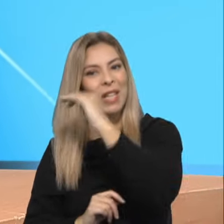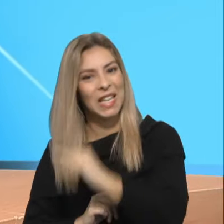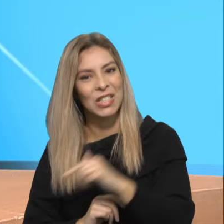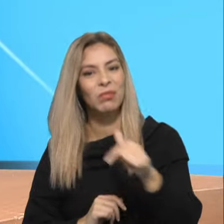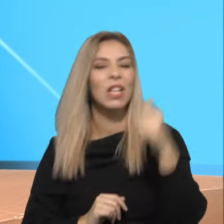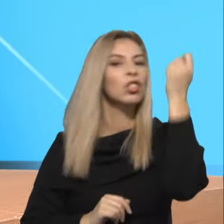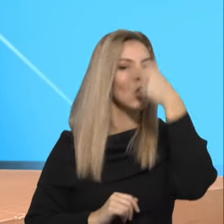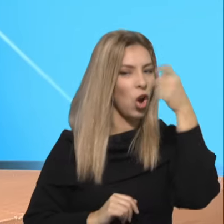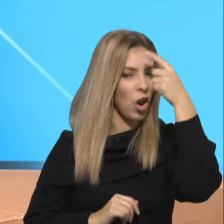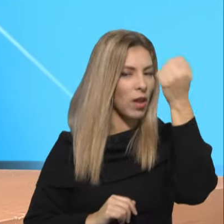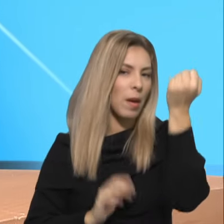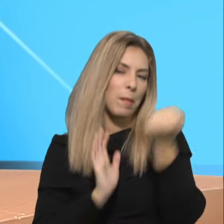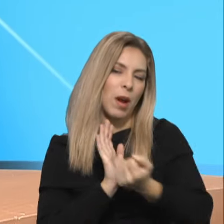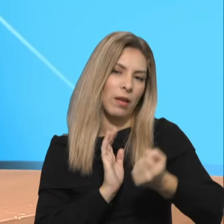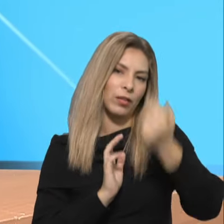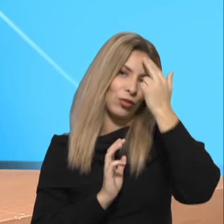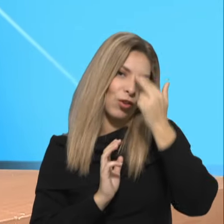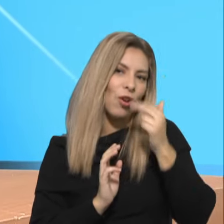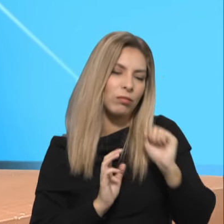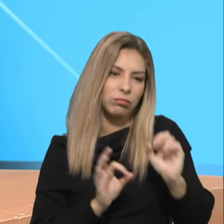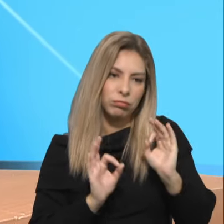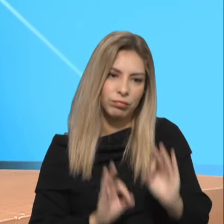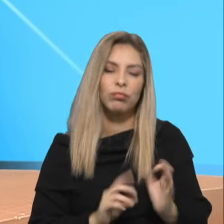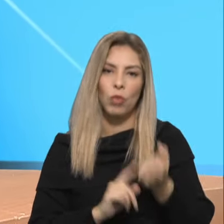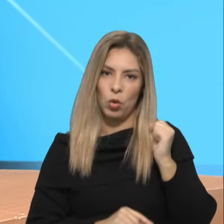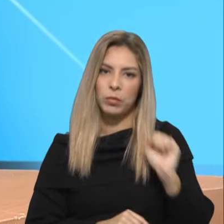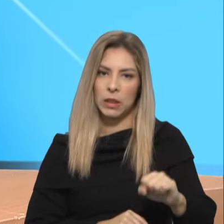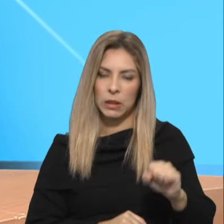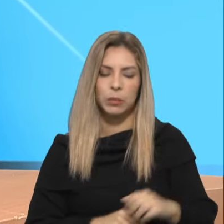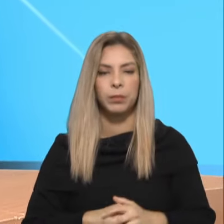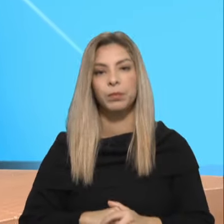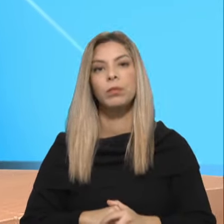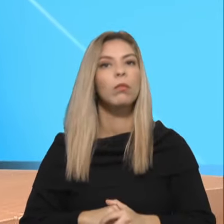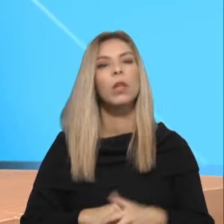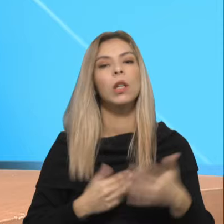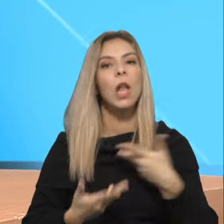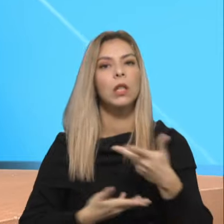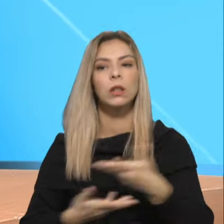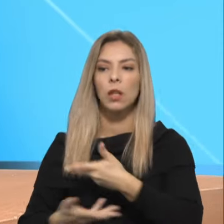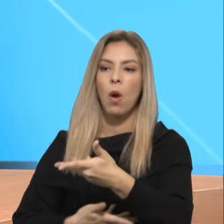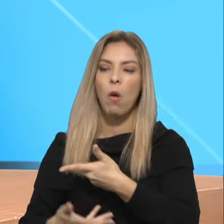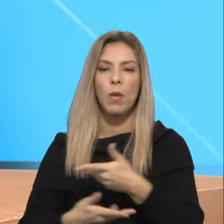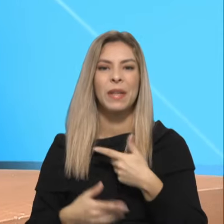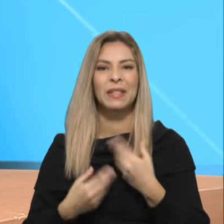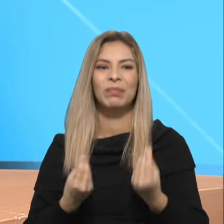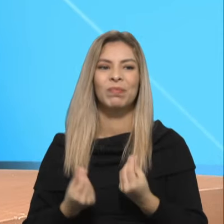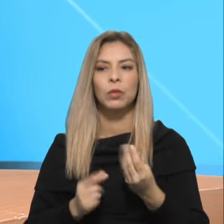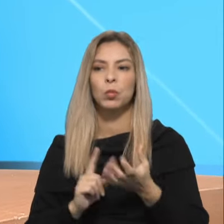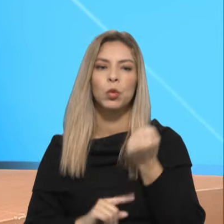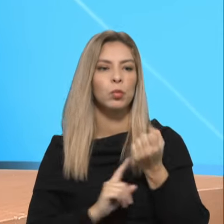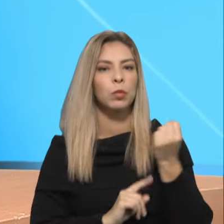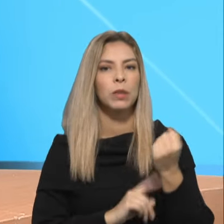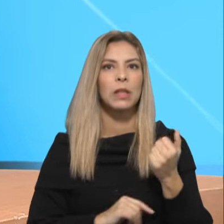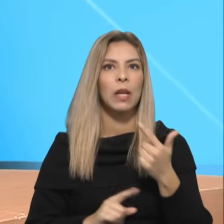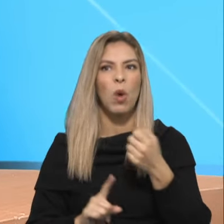história muito importante que, mais do que as conquistas, tem a ver com a relação humana. Eu não gosto muito de pôr a tónica nas conquistas, no sentido da